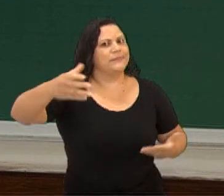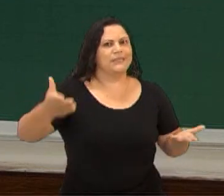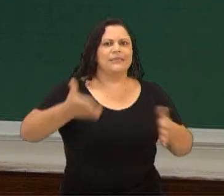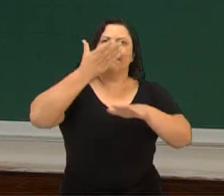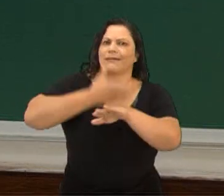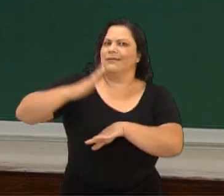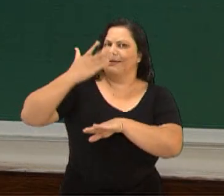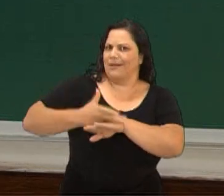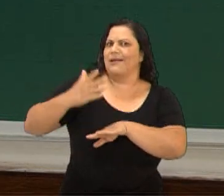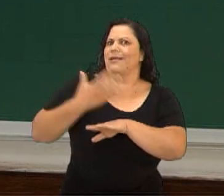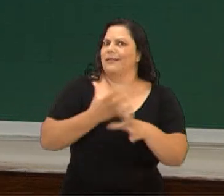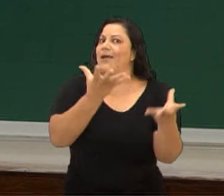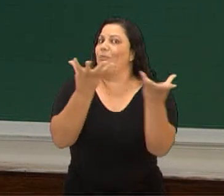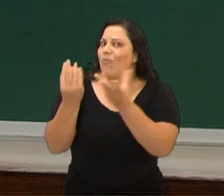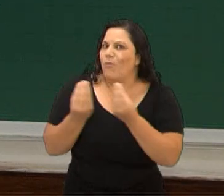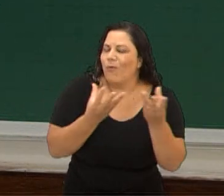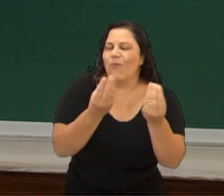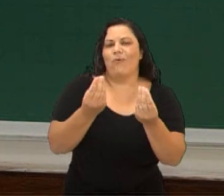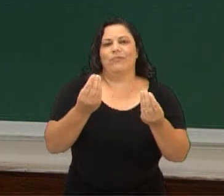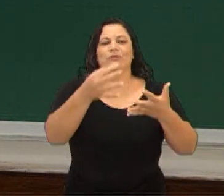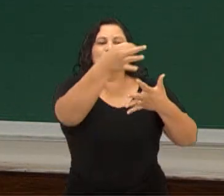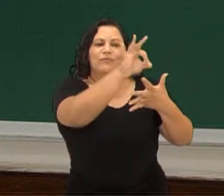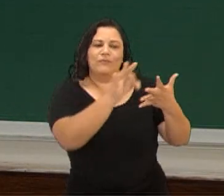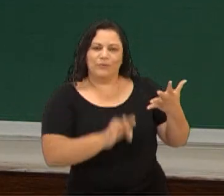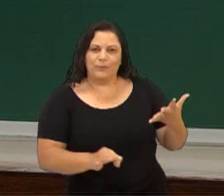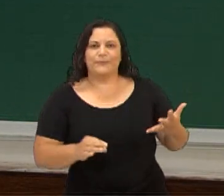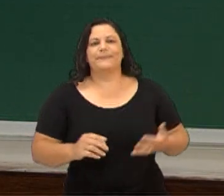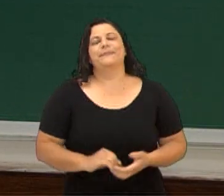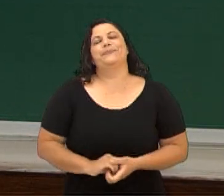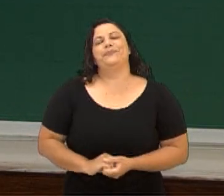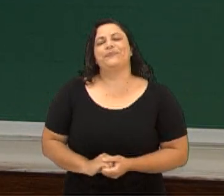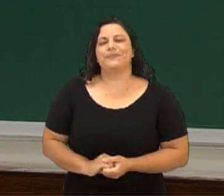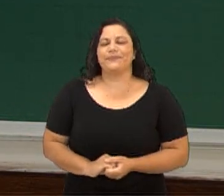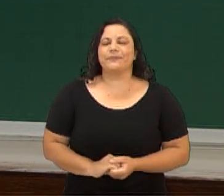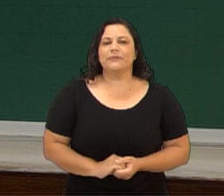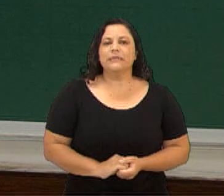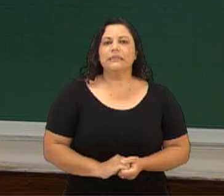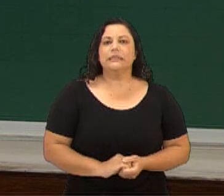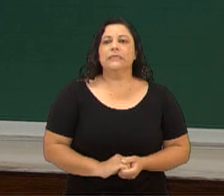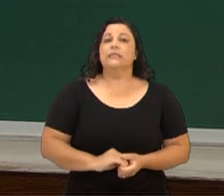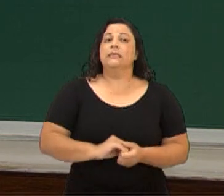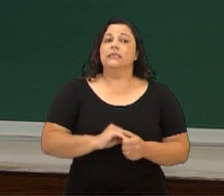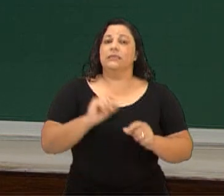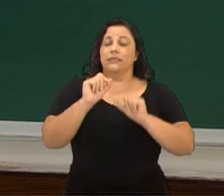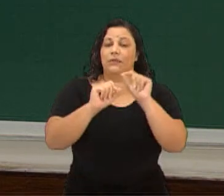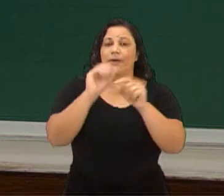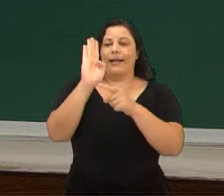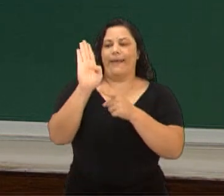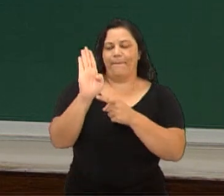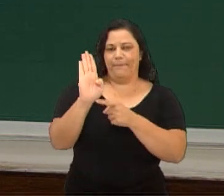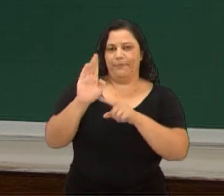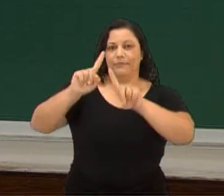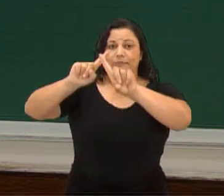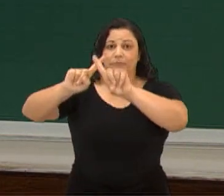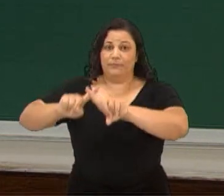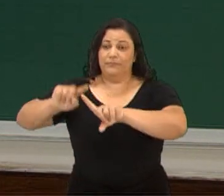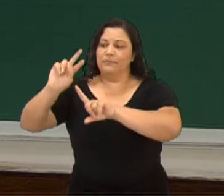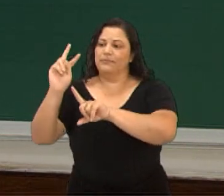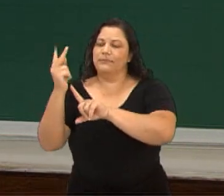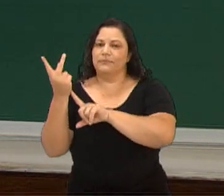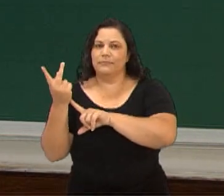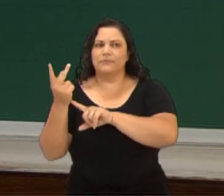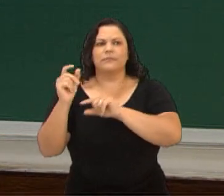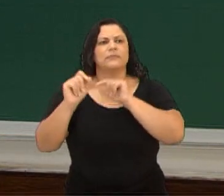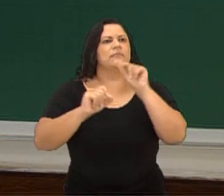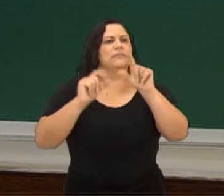juntos corrigindo. Então, a área do retângulo é a base vezes a altura. Então, olhando aqui, ó,